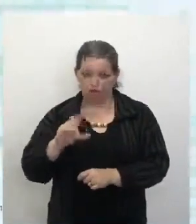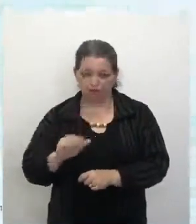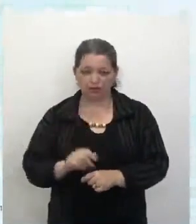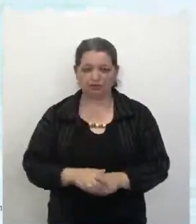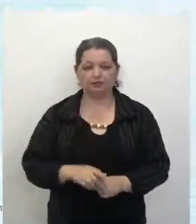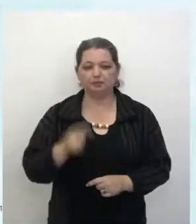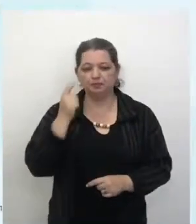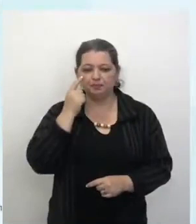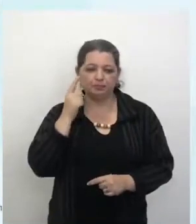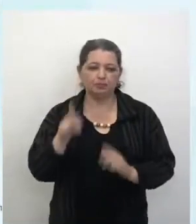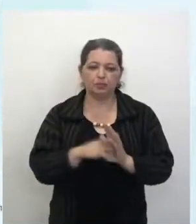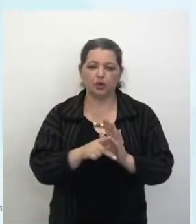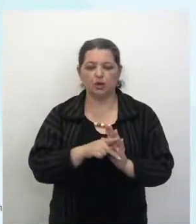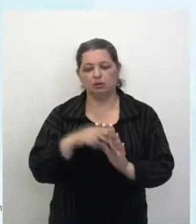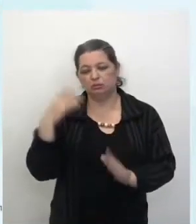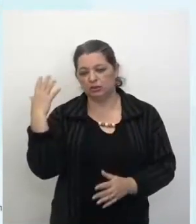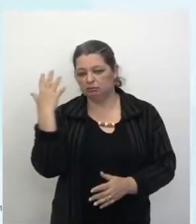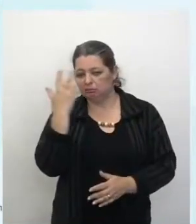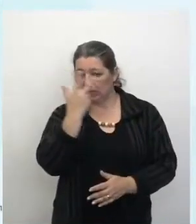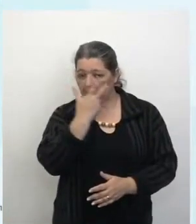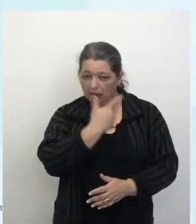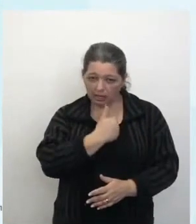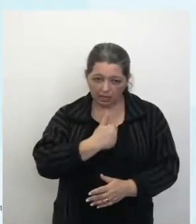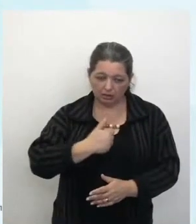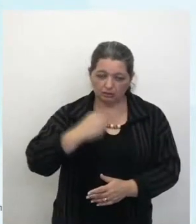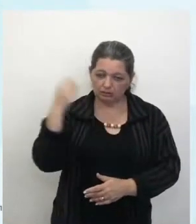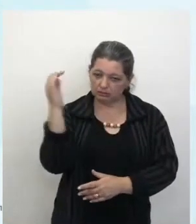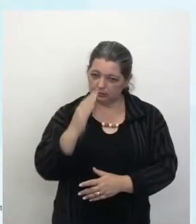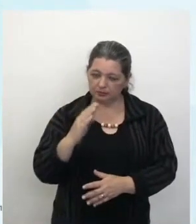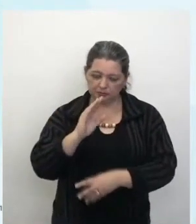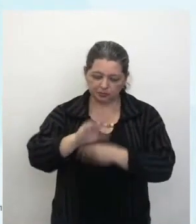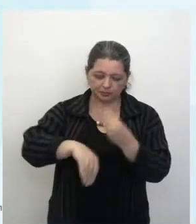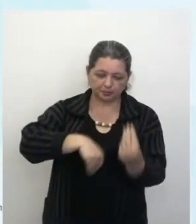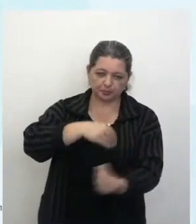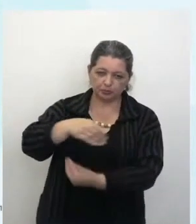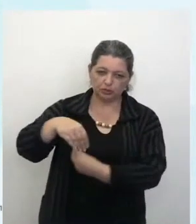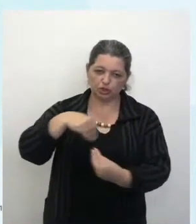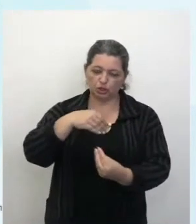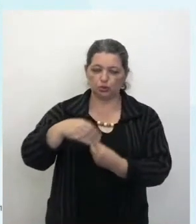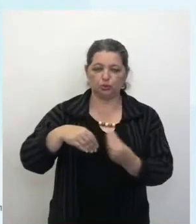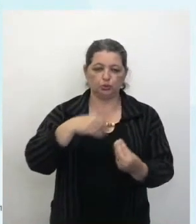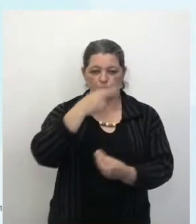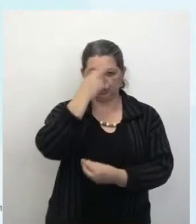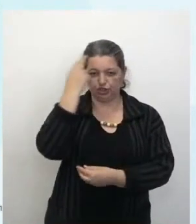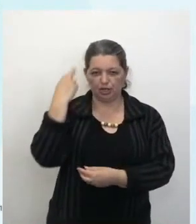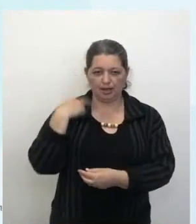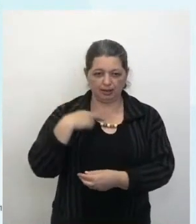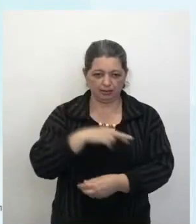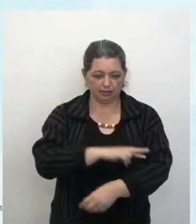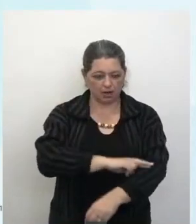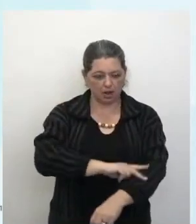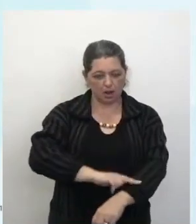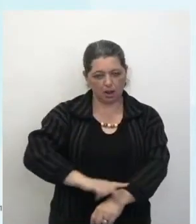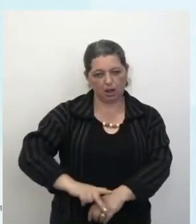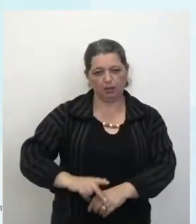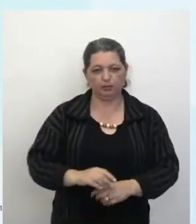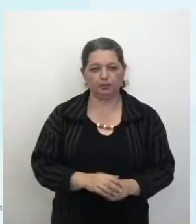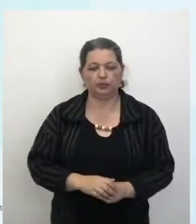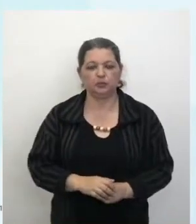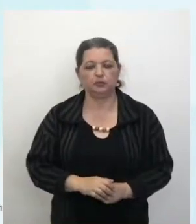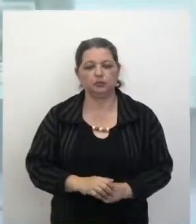a brasilidade a beleza Tropical né a miscigenação e essa construção dessa